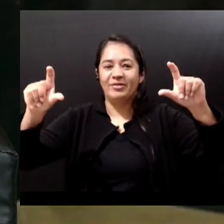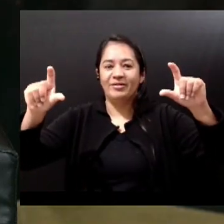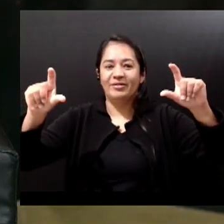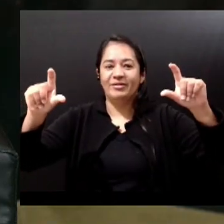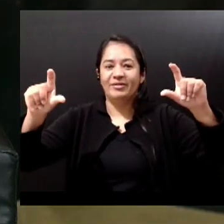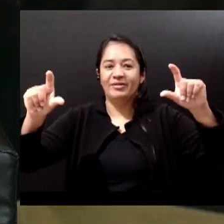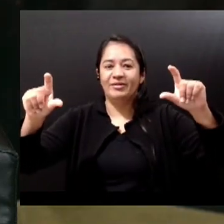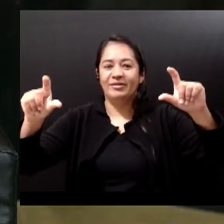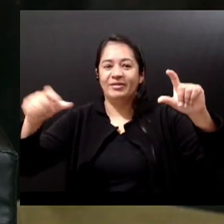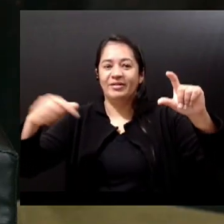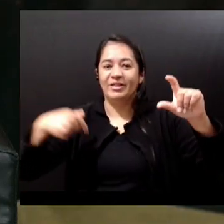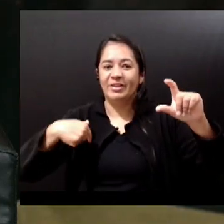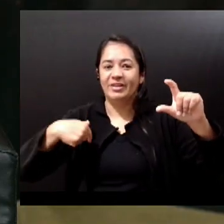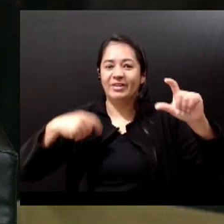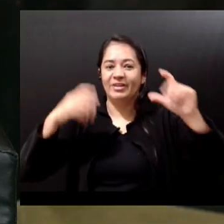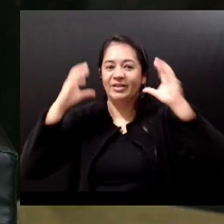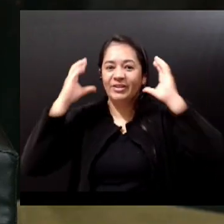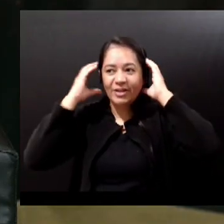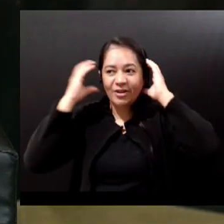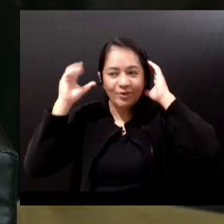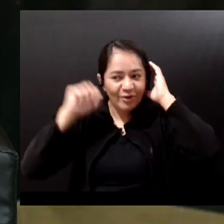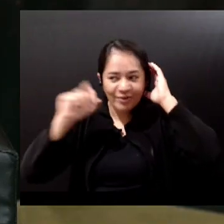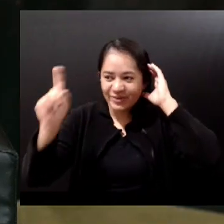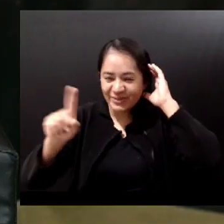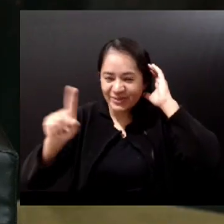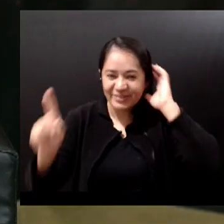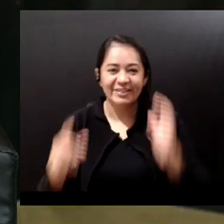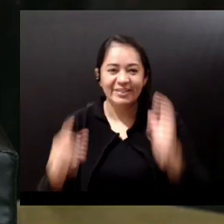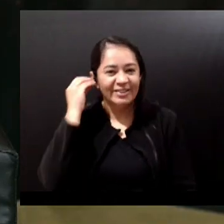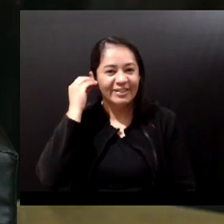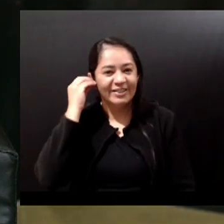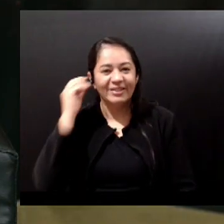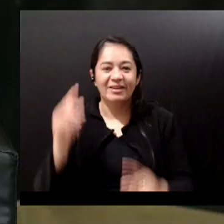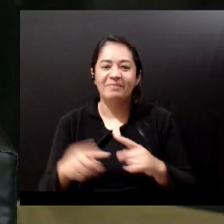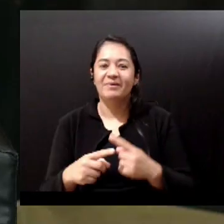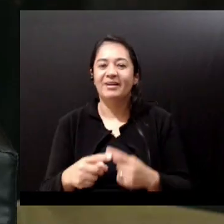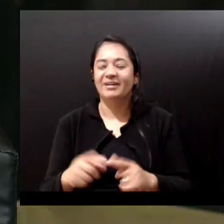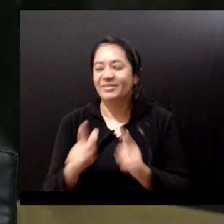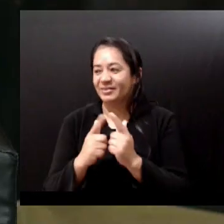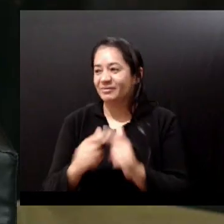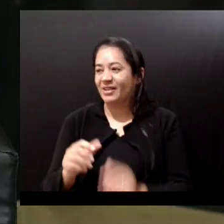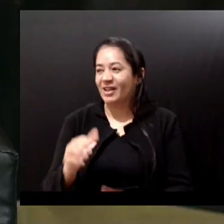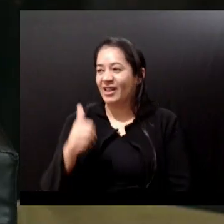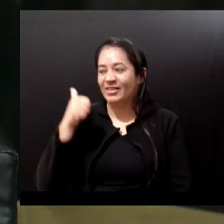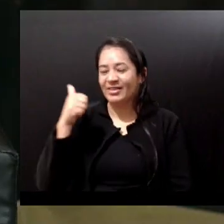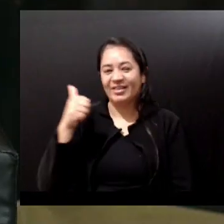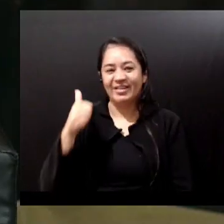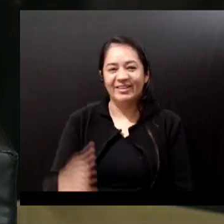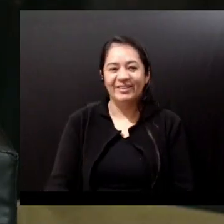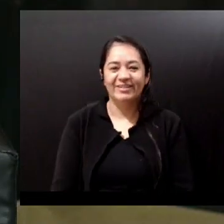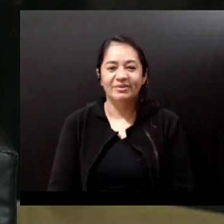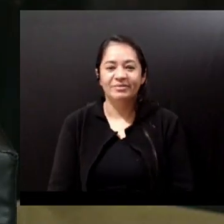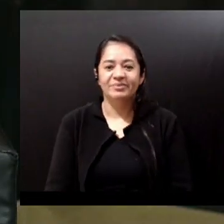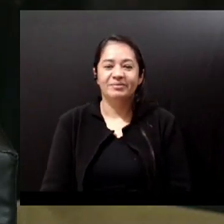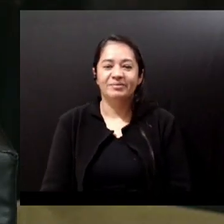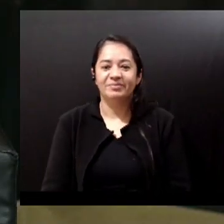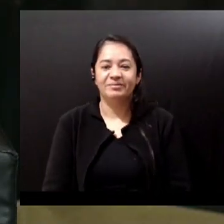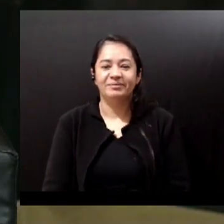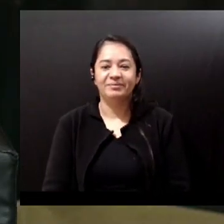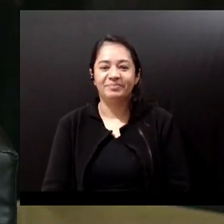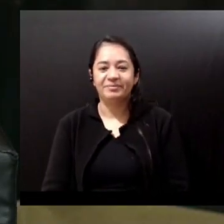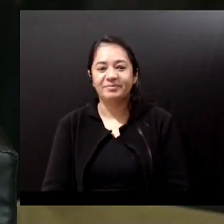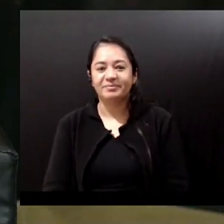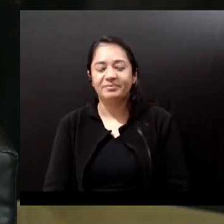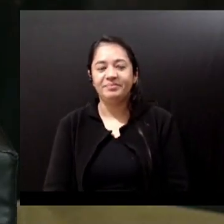estou te ouvindo, né? Mas a galera é nota 10. Ô, edição! Abraço para vocês aí, tá bom? Vamos lá. Ó,